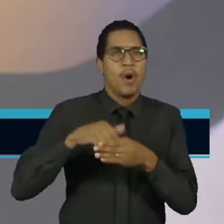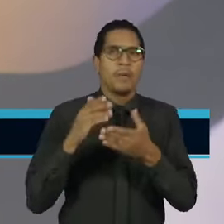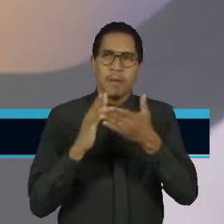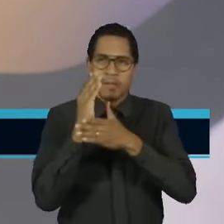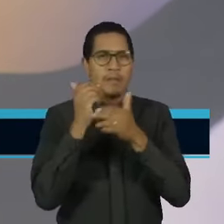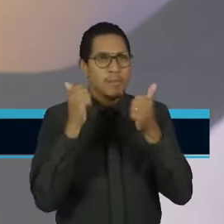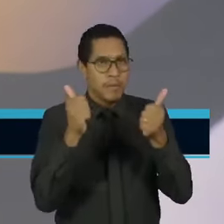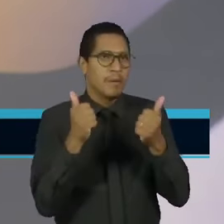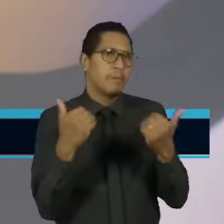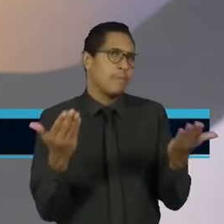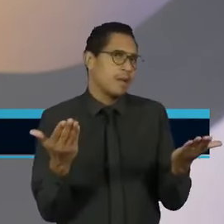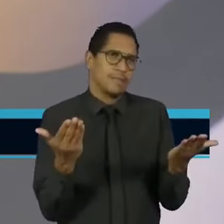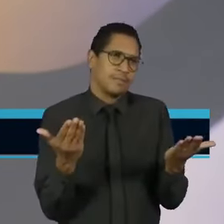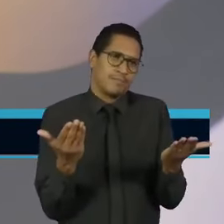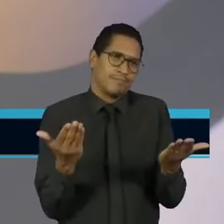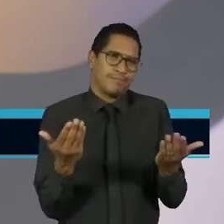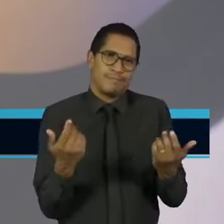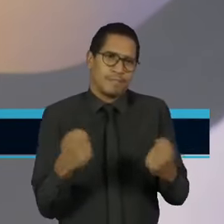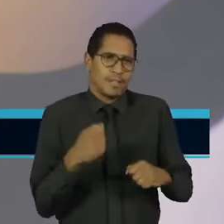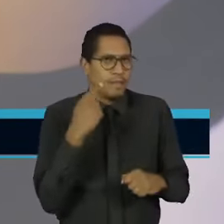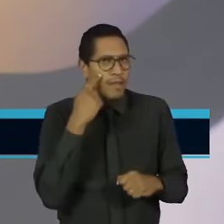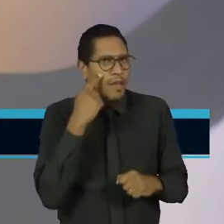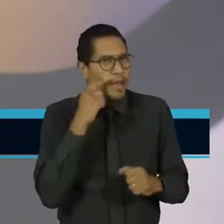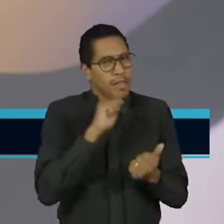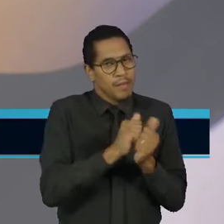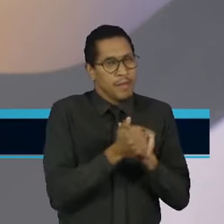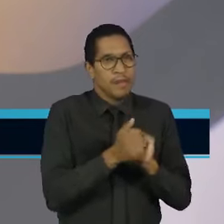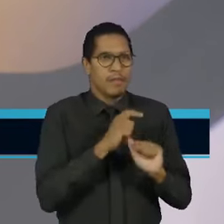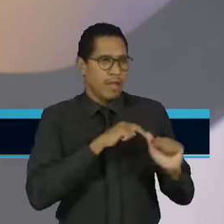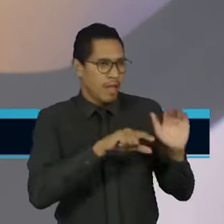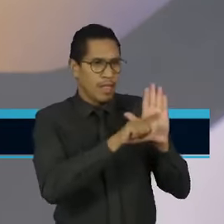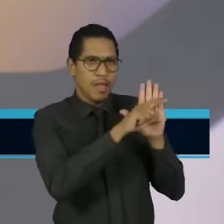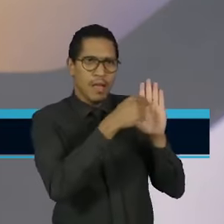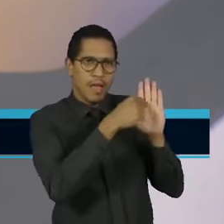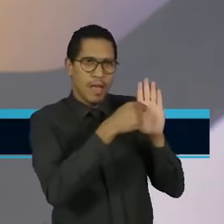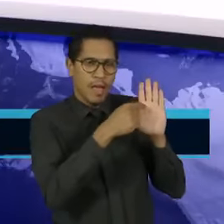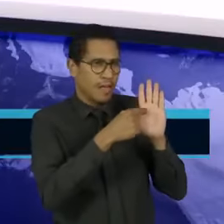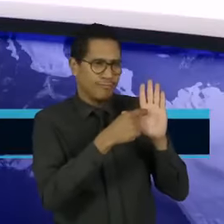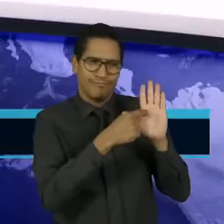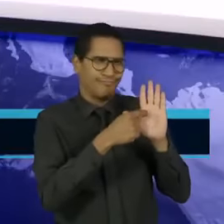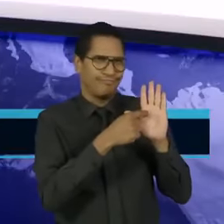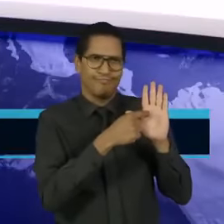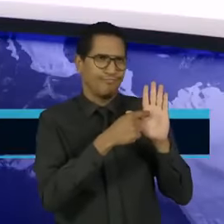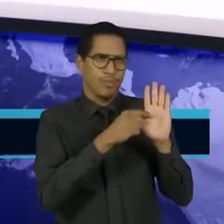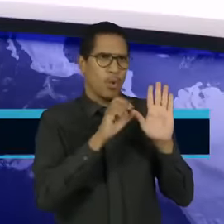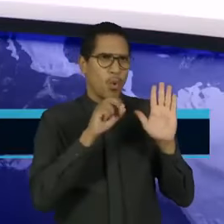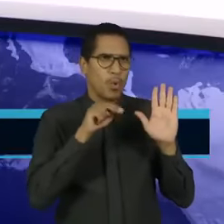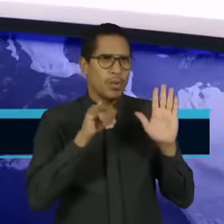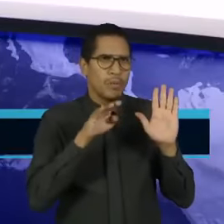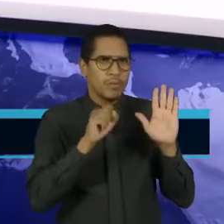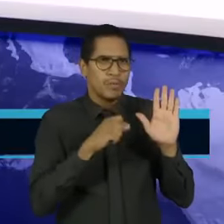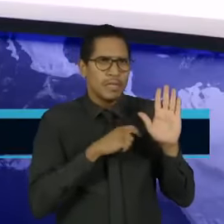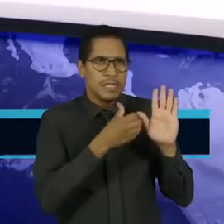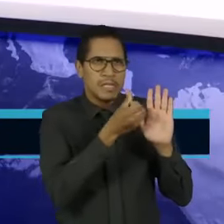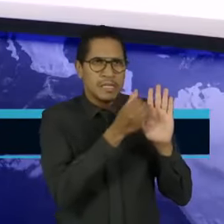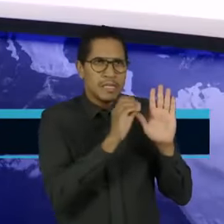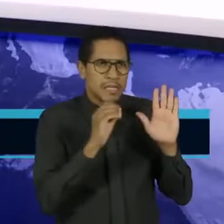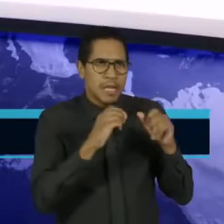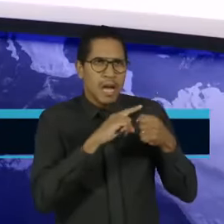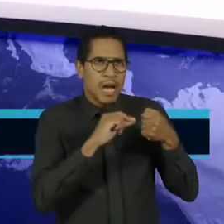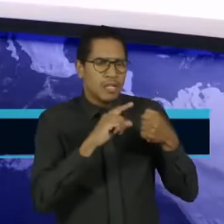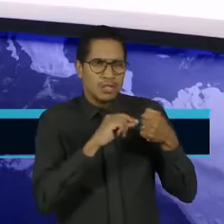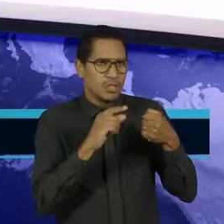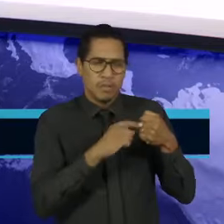tenha feito na eleição ele apresentou uma lei que é um Delírio completo quer dizer uma lei com 600 artigos é uma